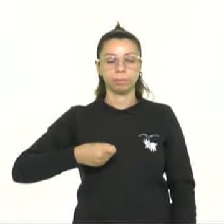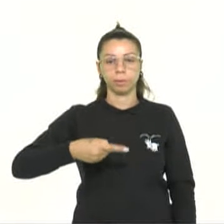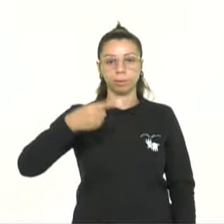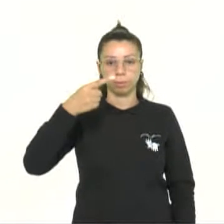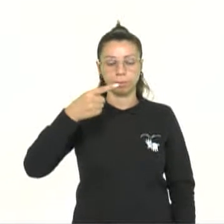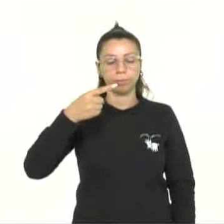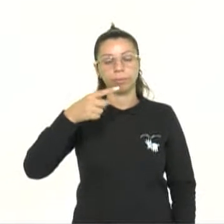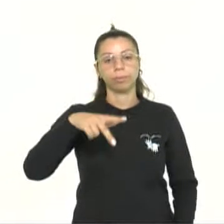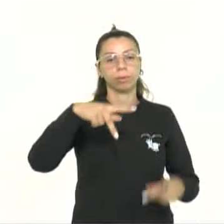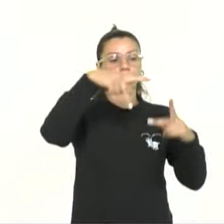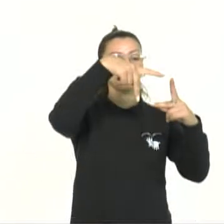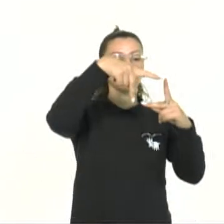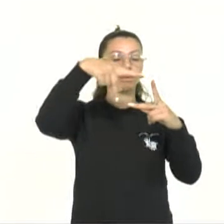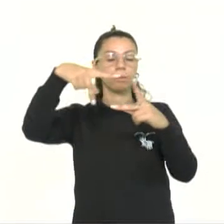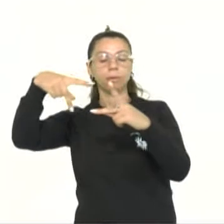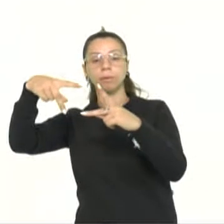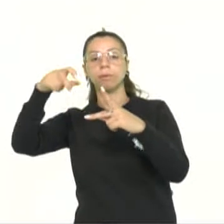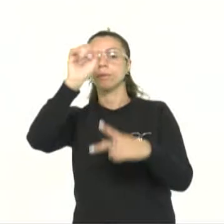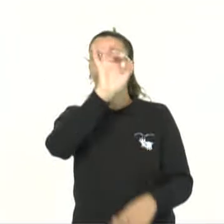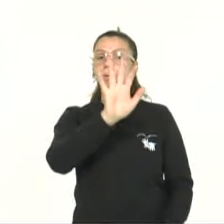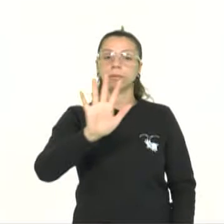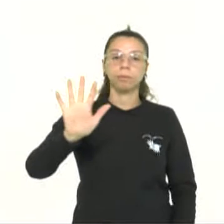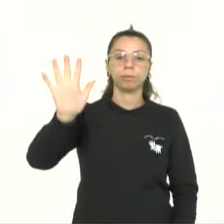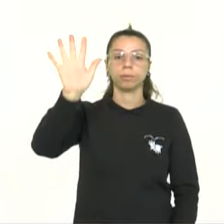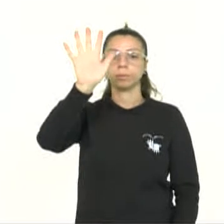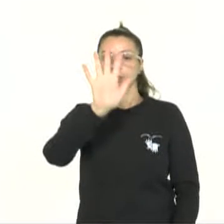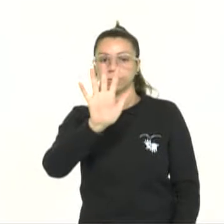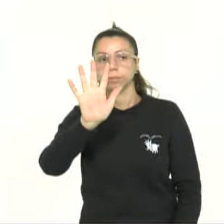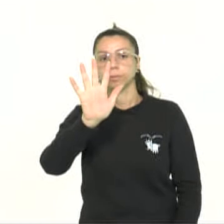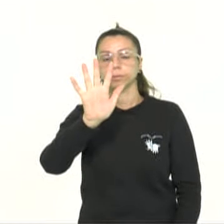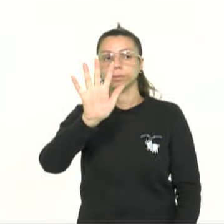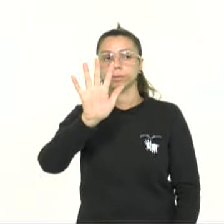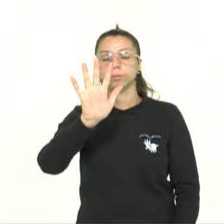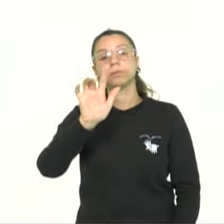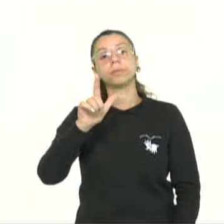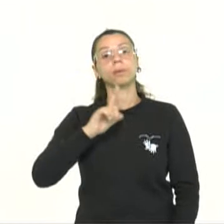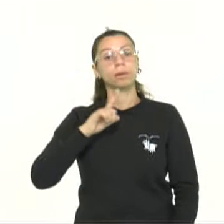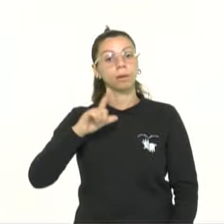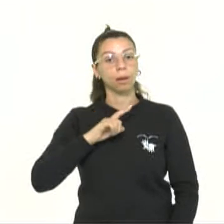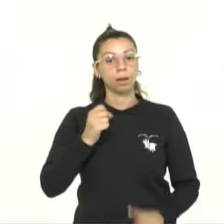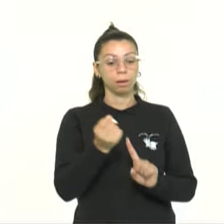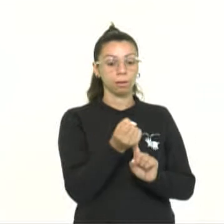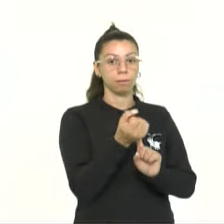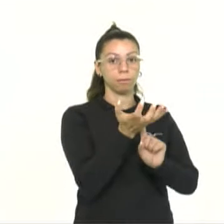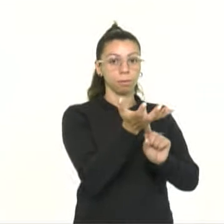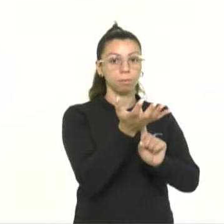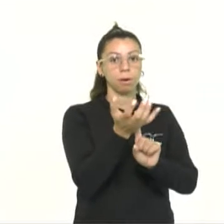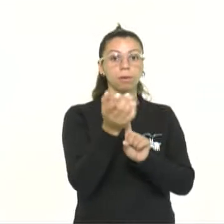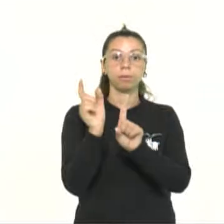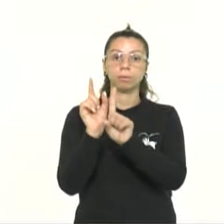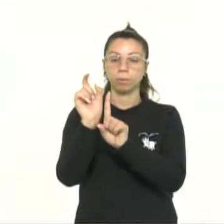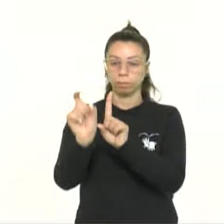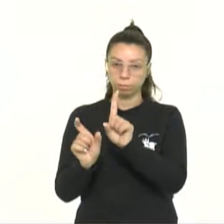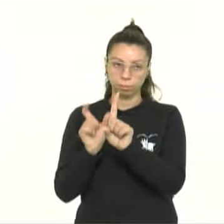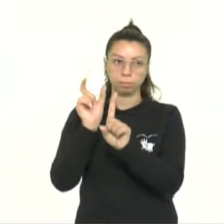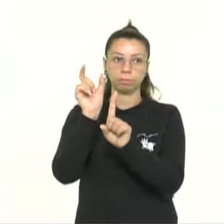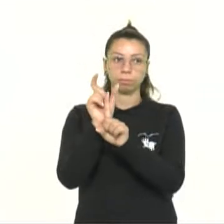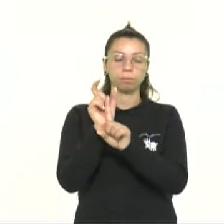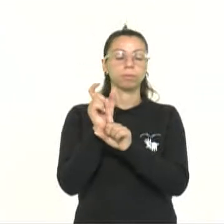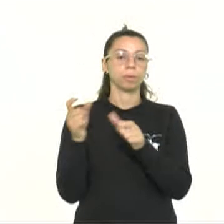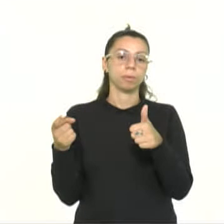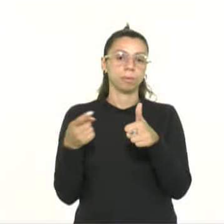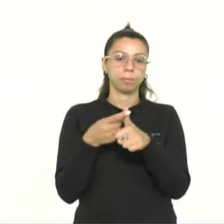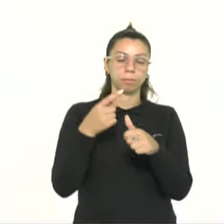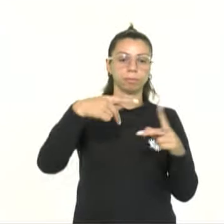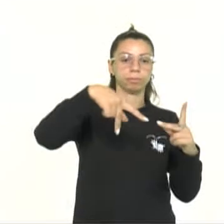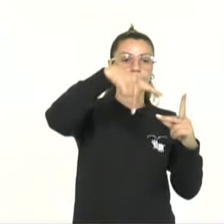as imagens, né? Vamos observar tanto o verbal como o não verbal. Então, na primeira tira, nós temos aqui a